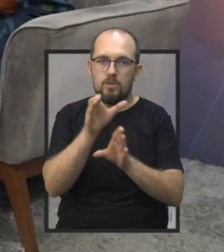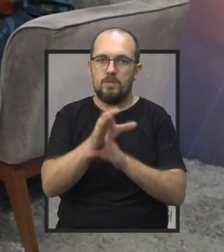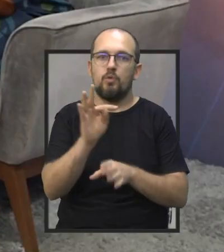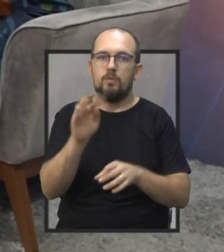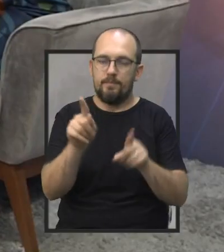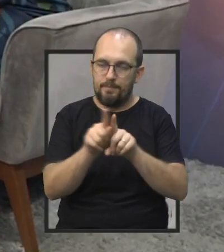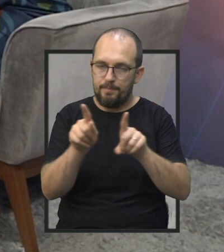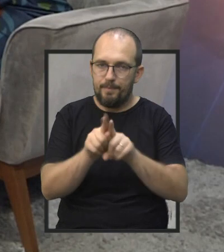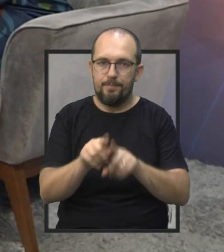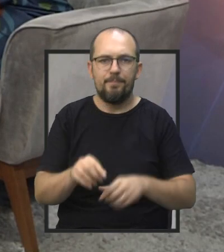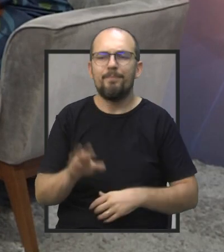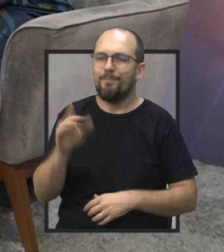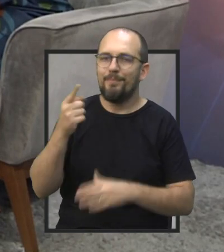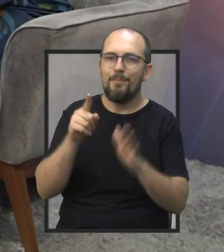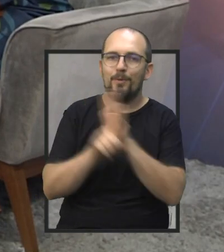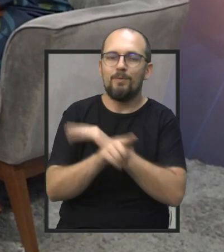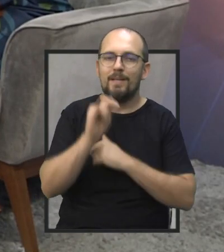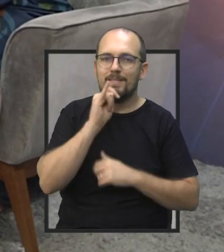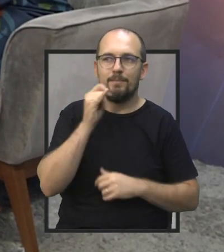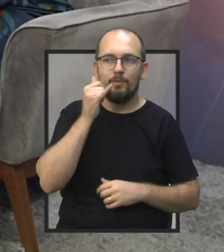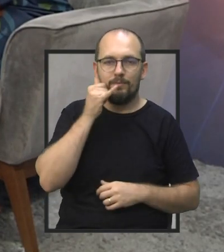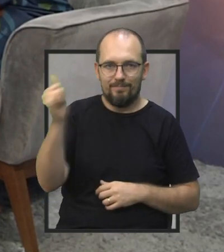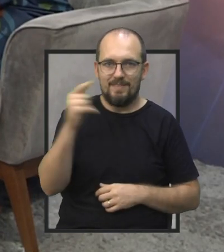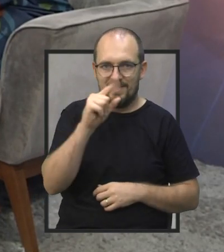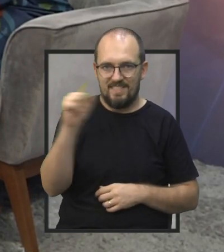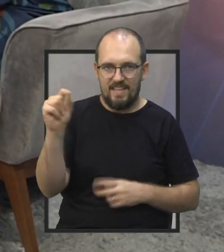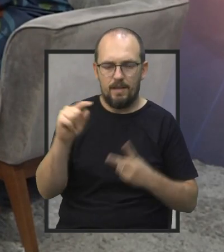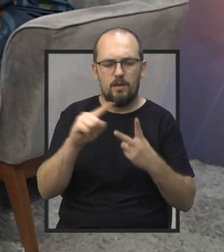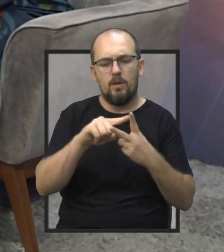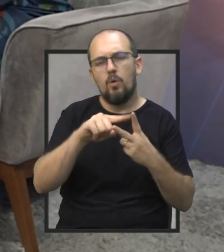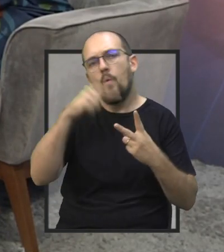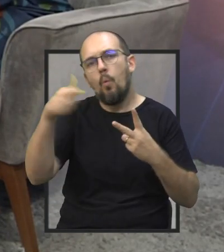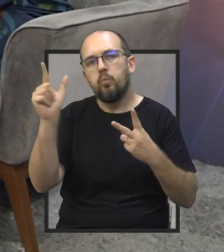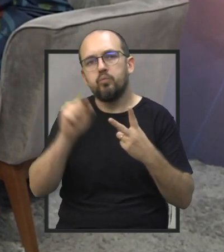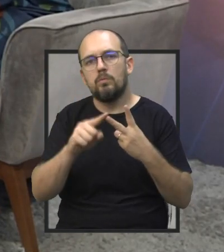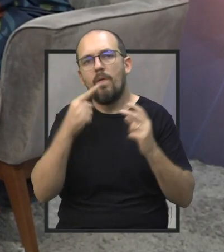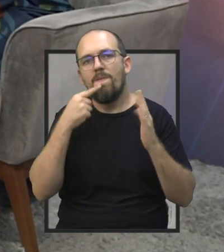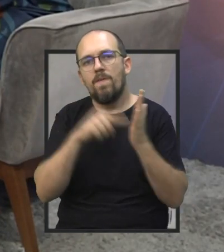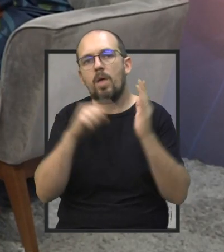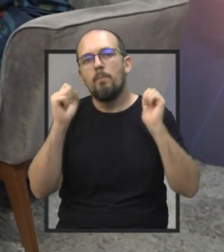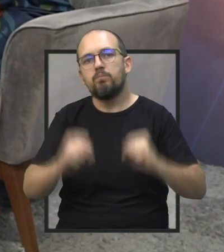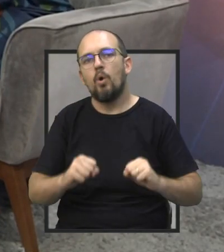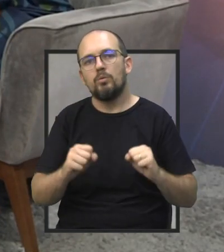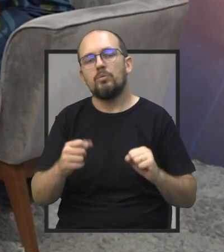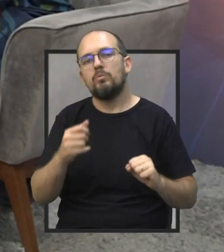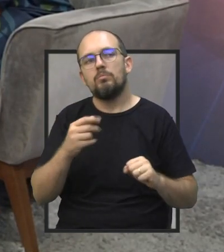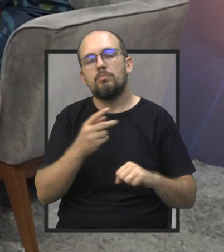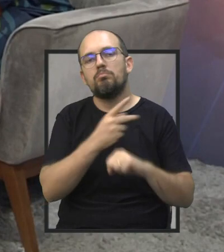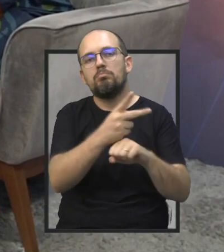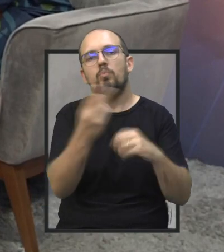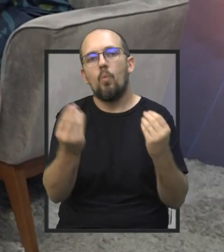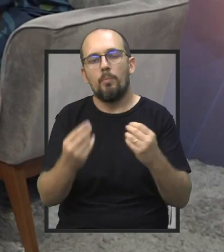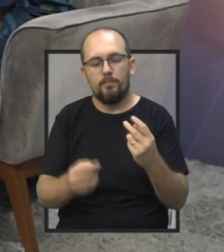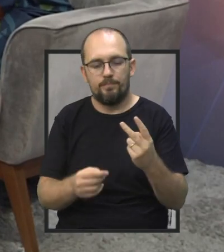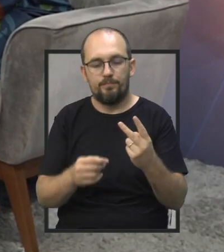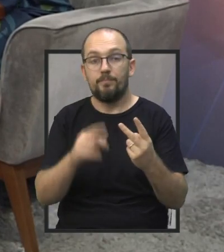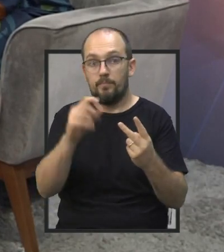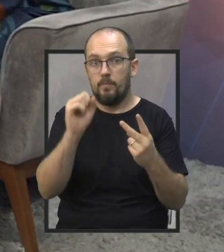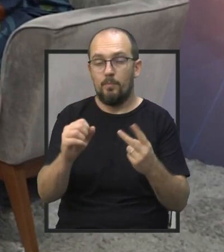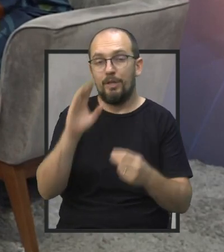É isso que eu ia perguntar para a senhora. Além do Disque 100, quais são os outros canais de denúncia que um cidadão pode buscar? Os canais